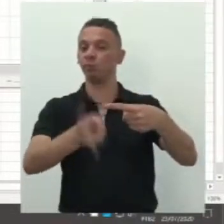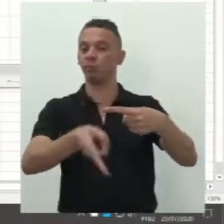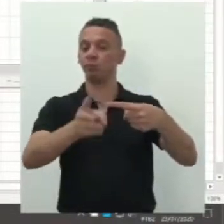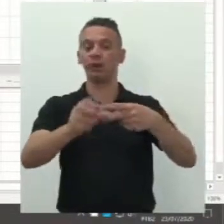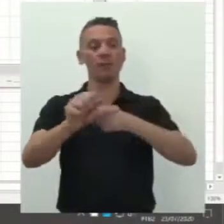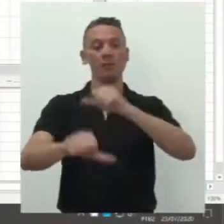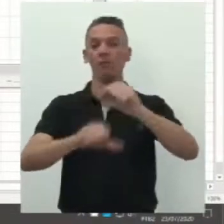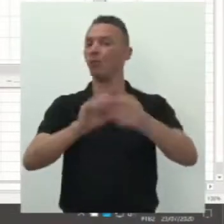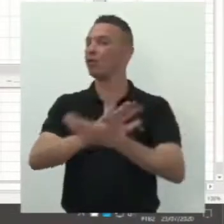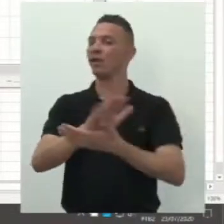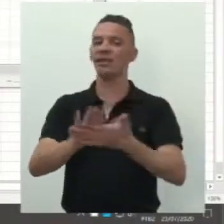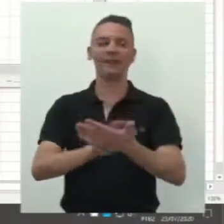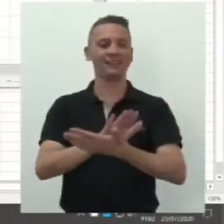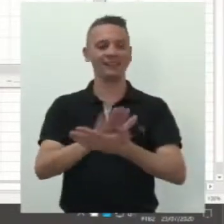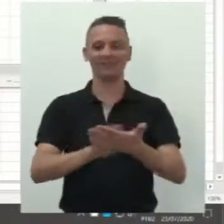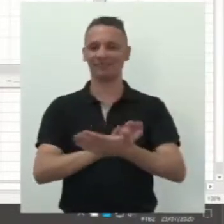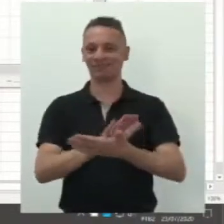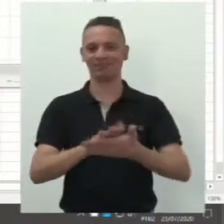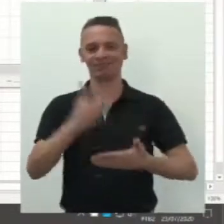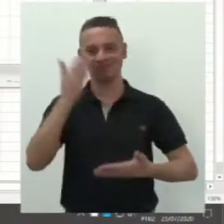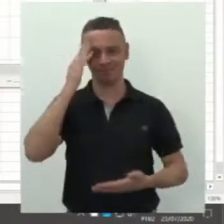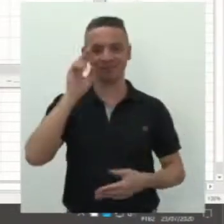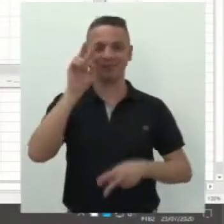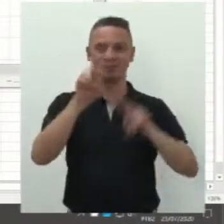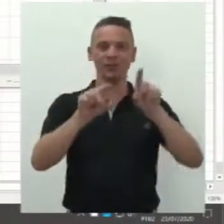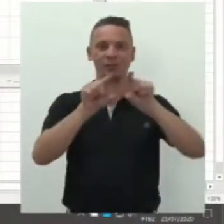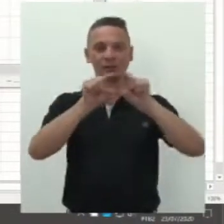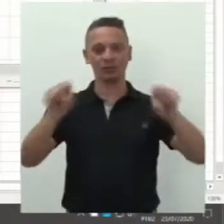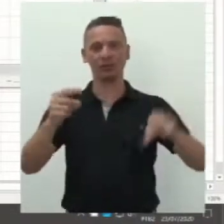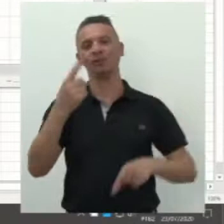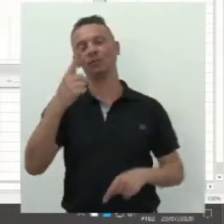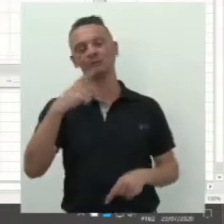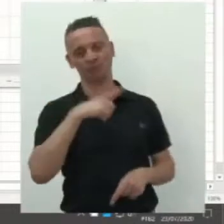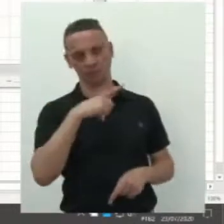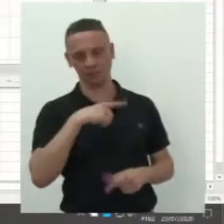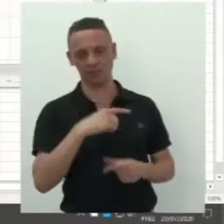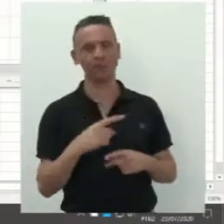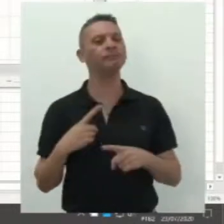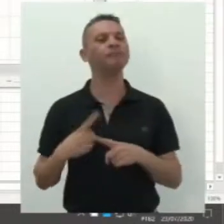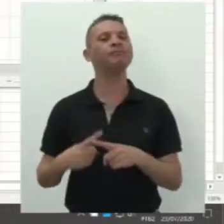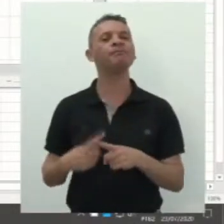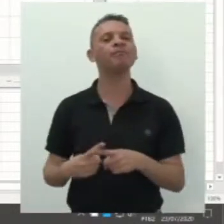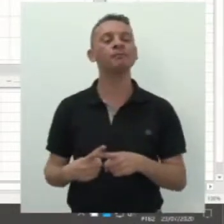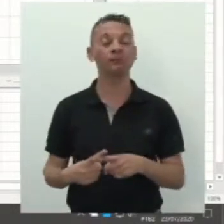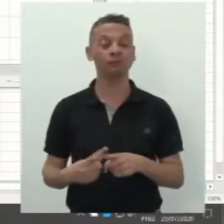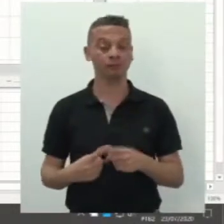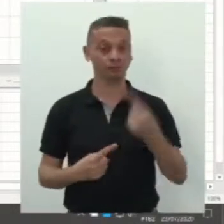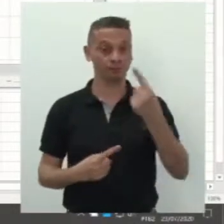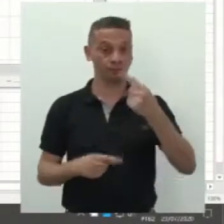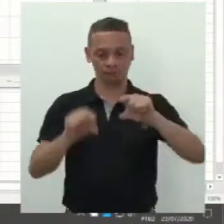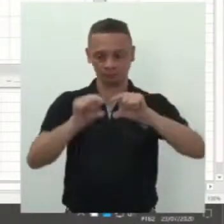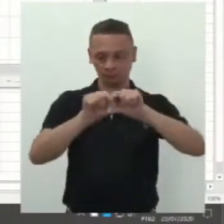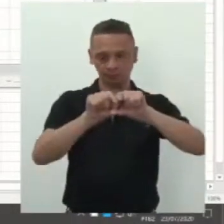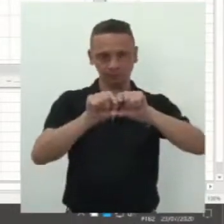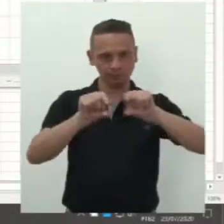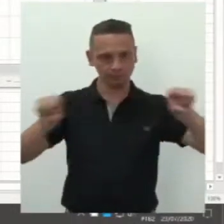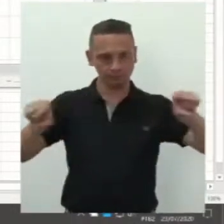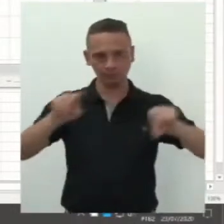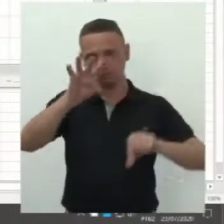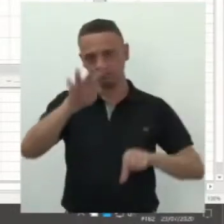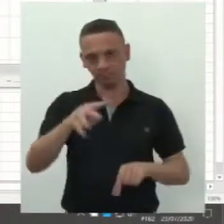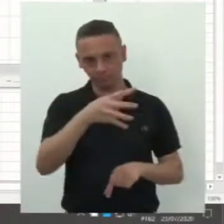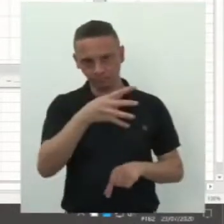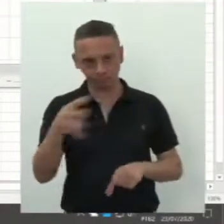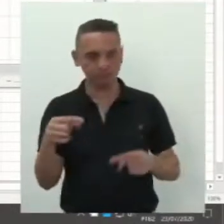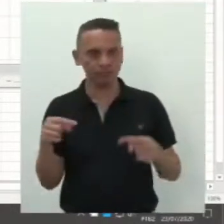minha planilha, eu sempre vou ter visualizado a linha 1, tá? Por quê? A linha 1 da minha tabela aqui no caso, ela é